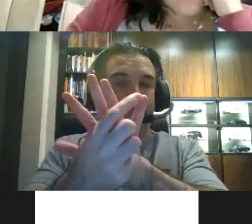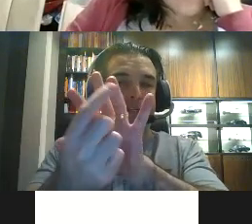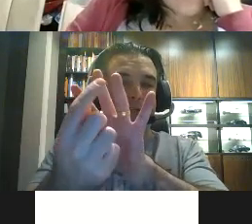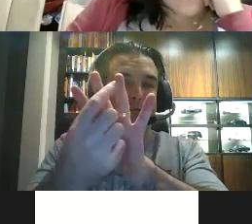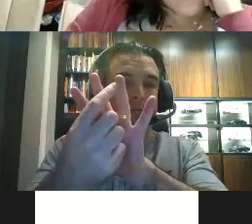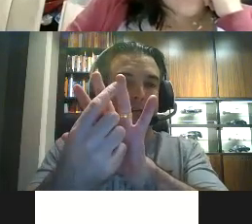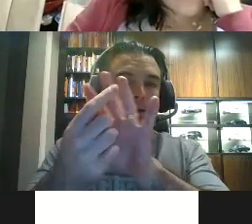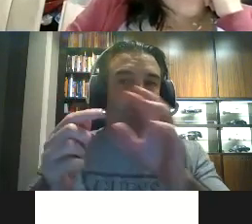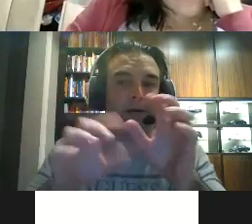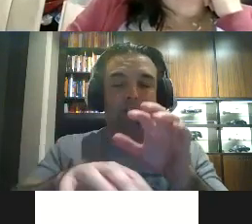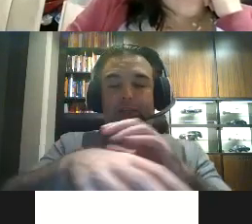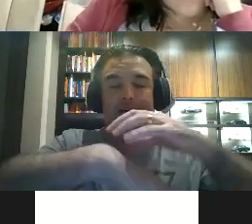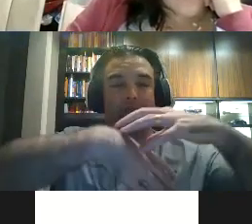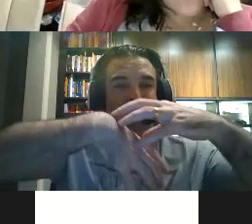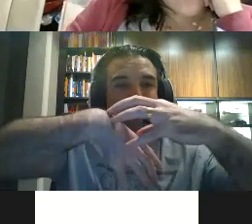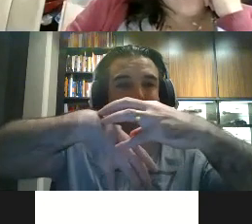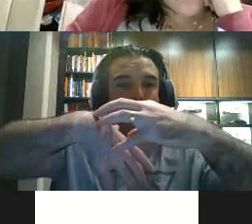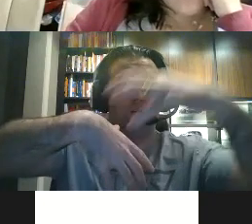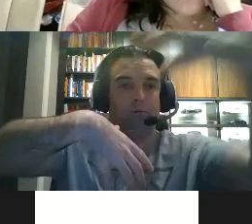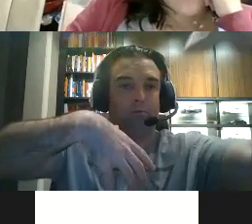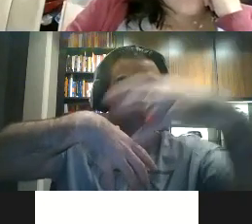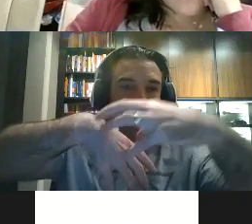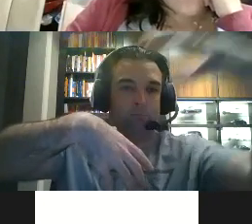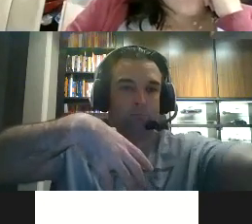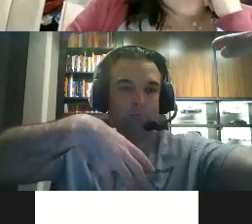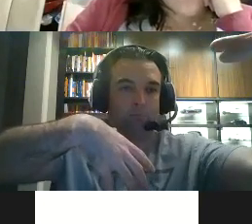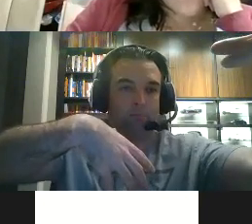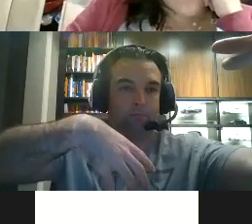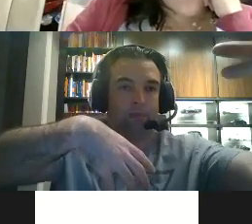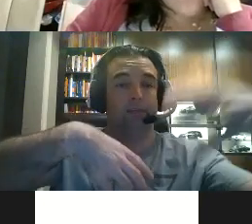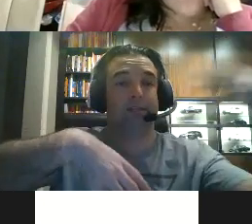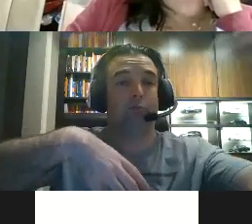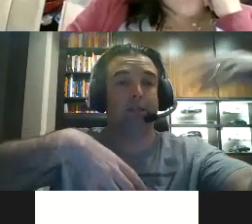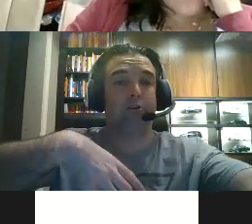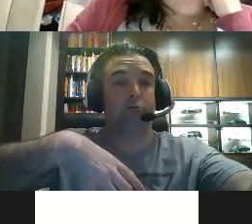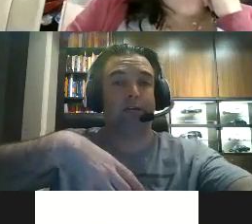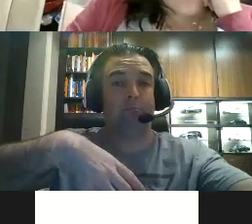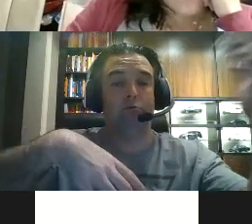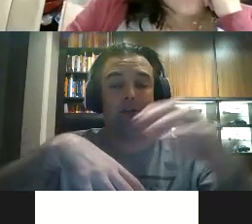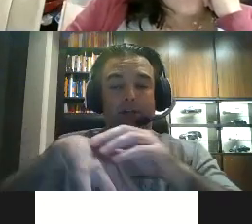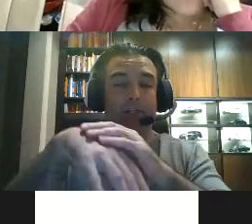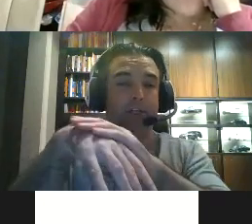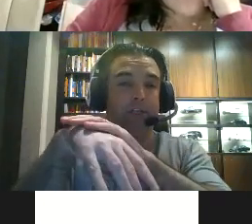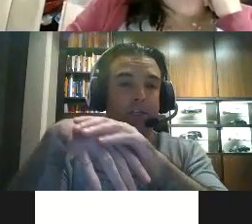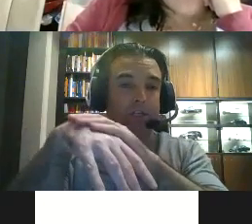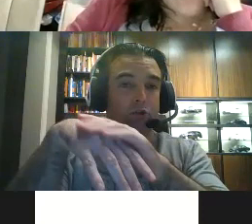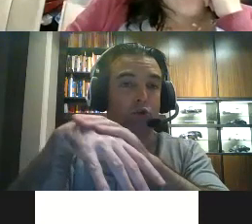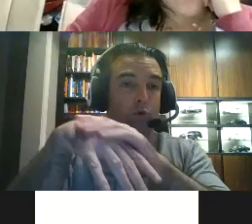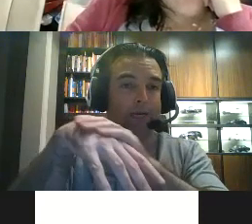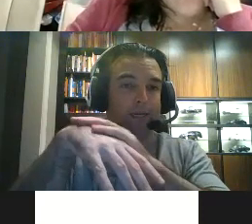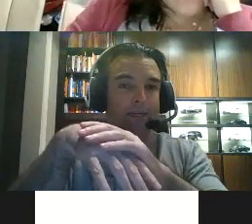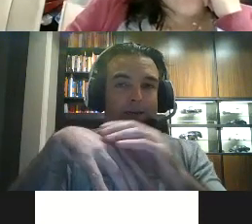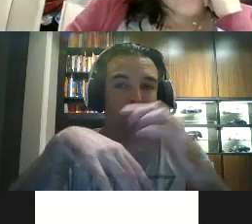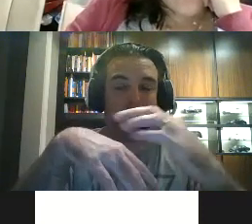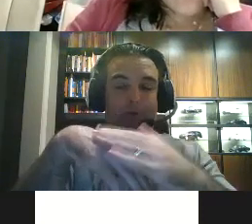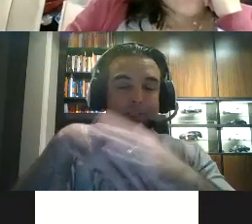por fezes e urina, parte da água sai do nosso corpo. Se a umidade do ar está muito grande, a gente